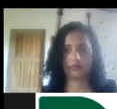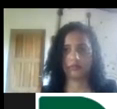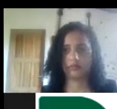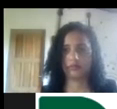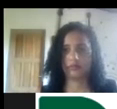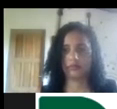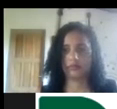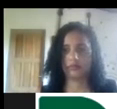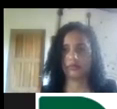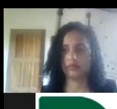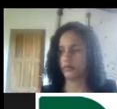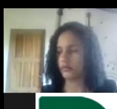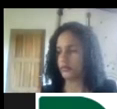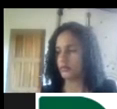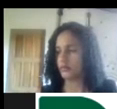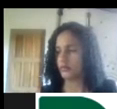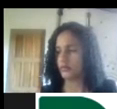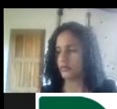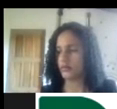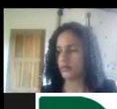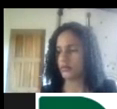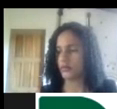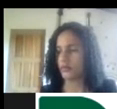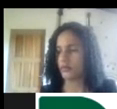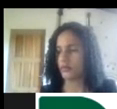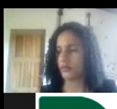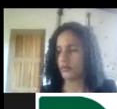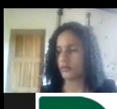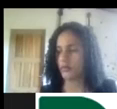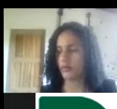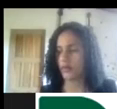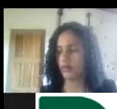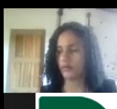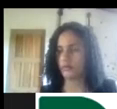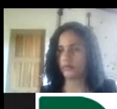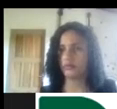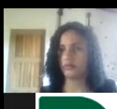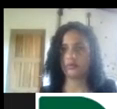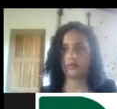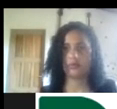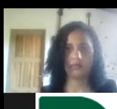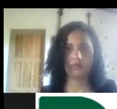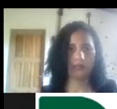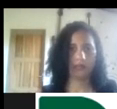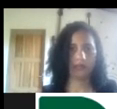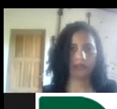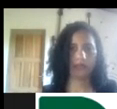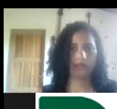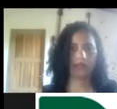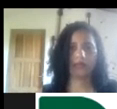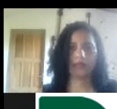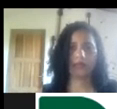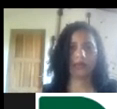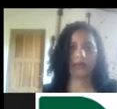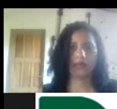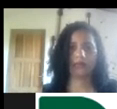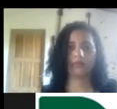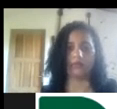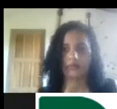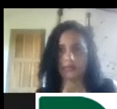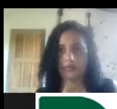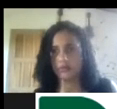naquele saguão, e elas convidam as pessoas para participarem do procedimento com a primeira sessão gratuita.